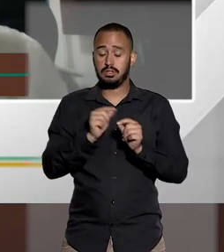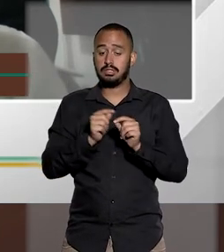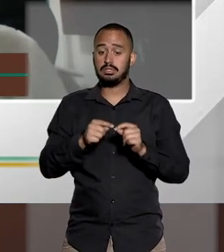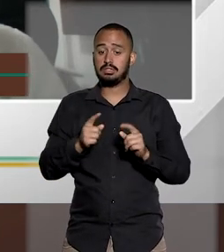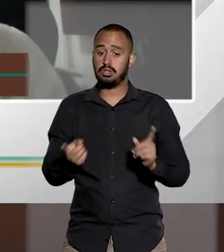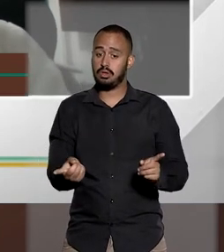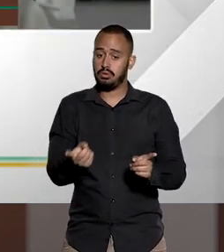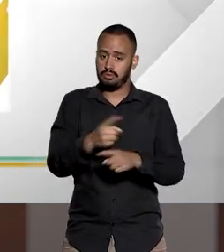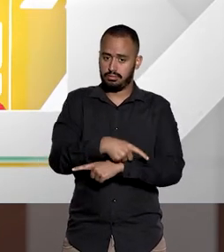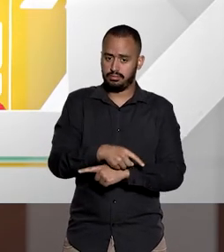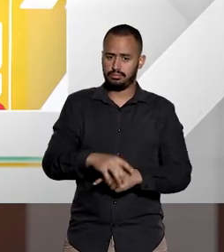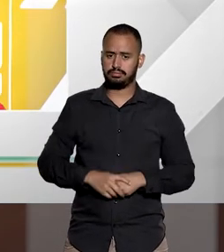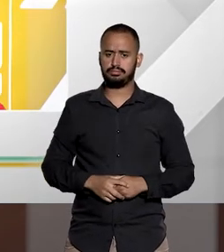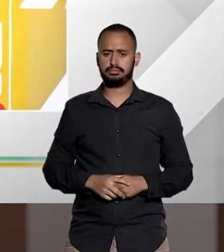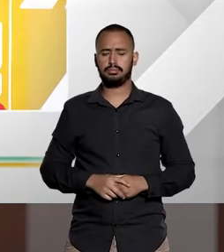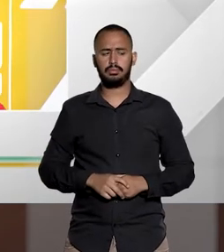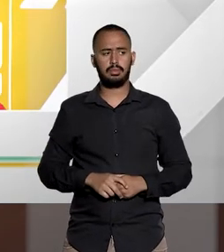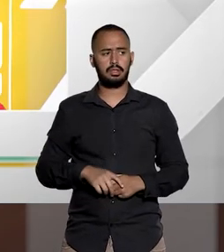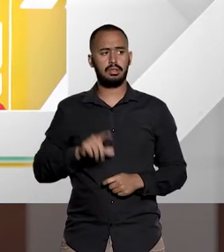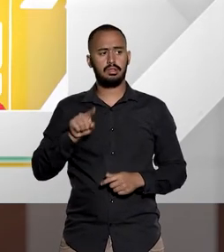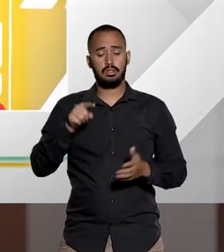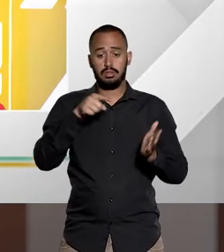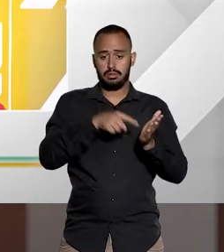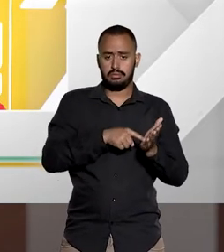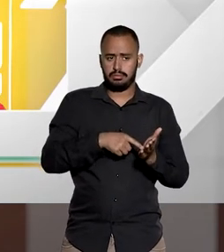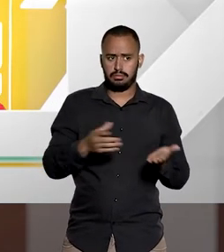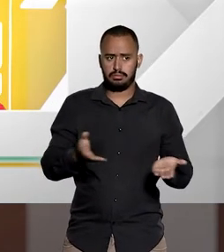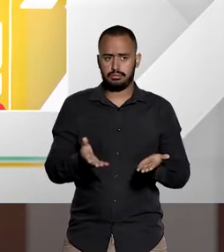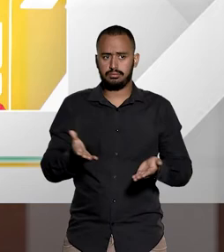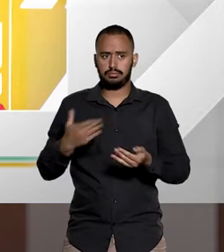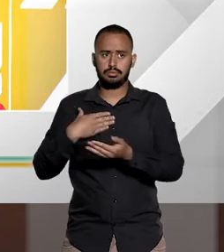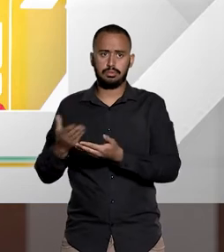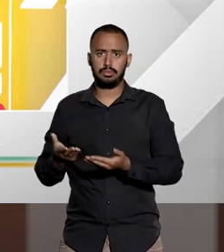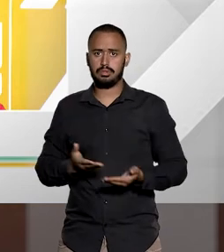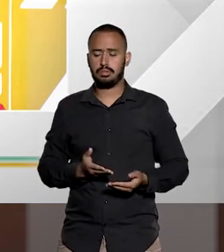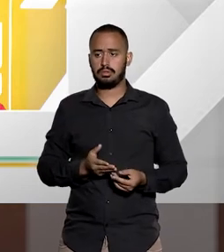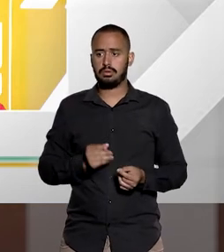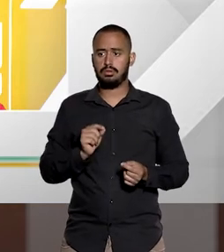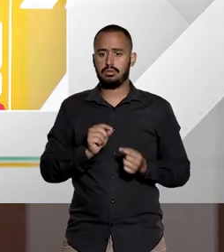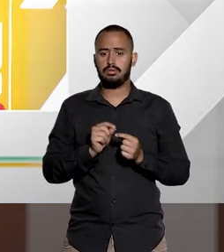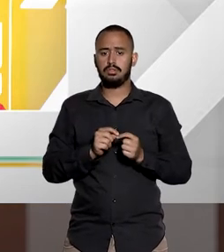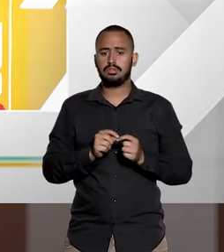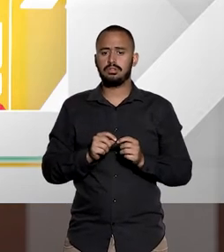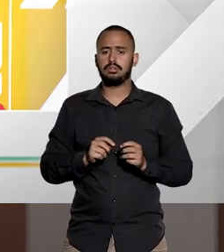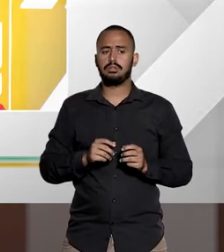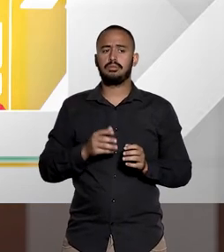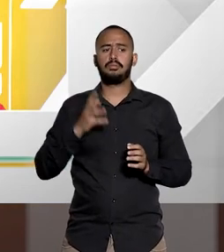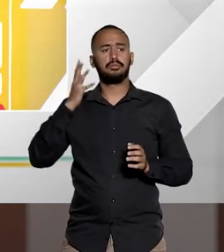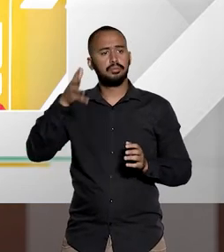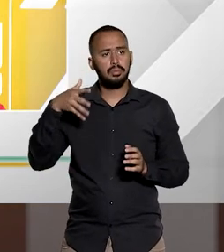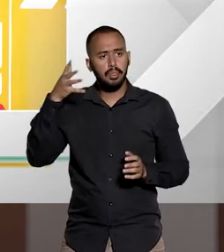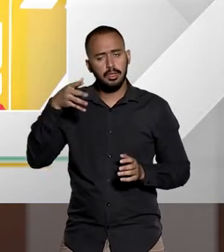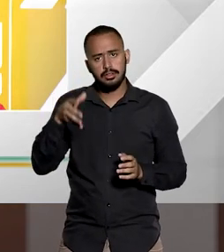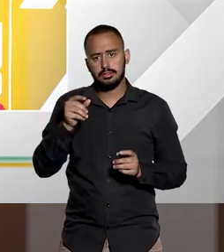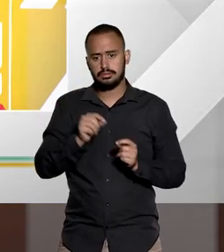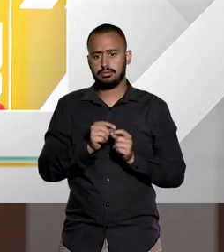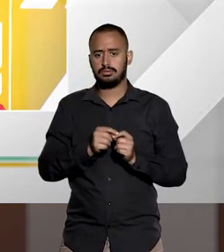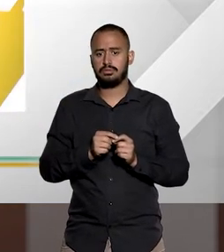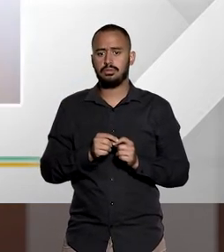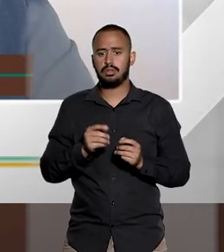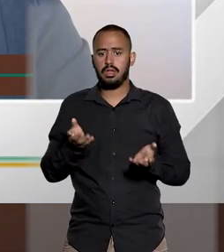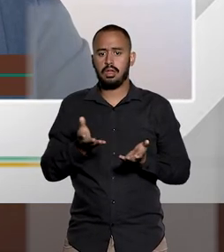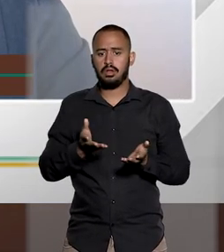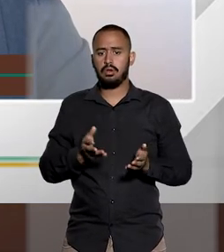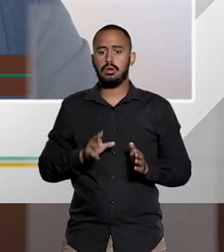contraditório. Olha, nesse ponto eu quero aqui até trazer, fazer coro, né, em relação a essa orientação da professora